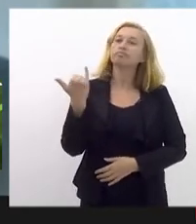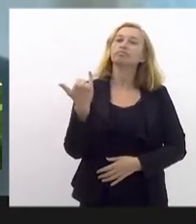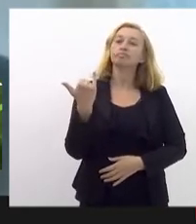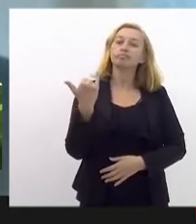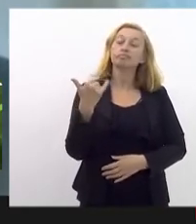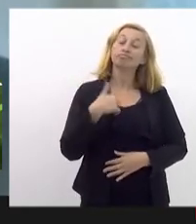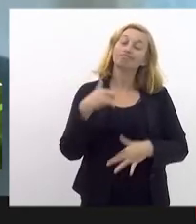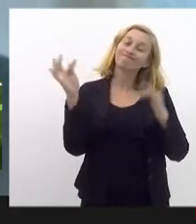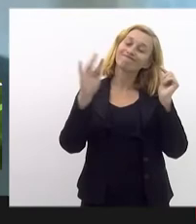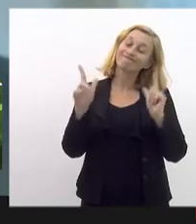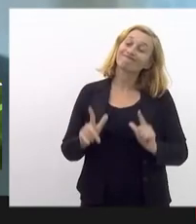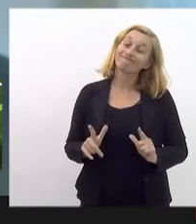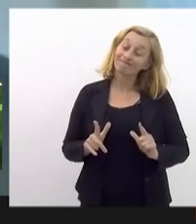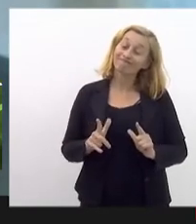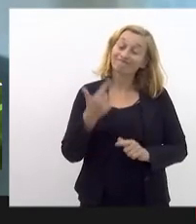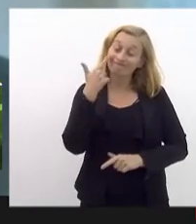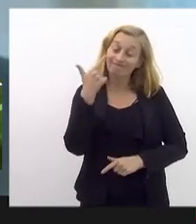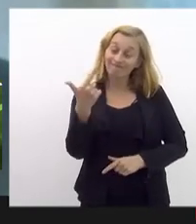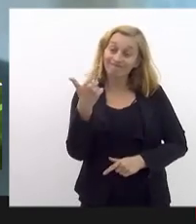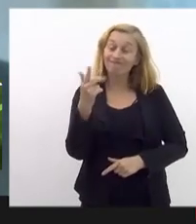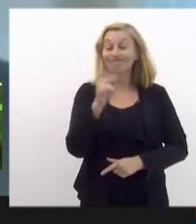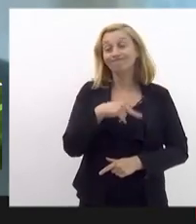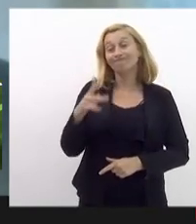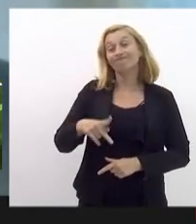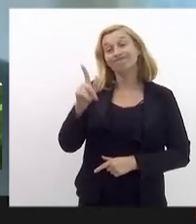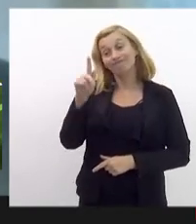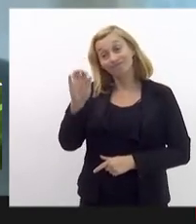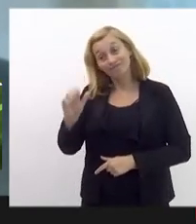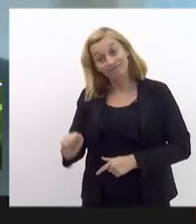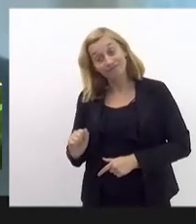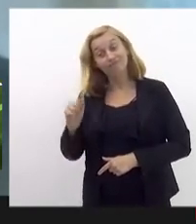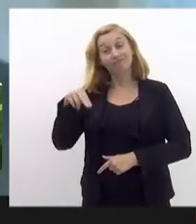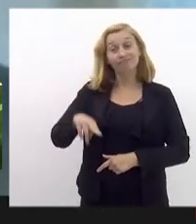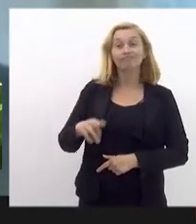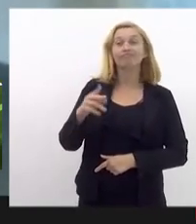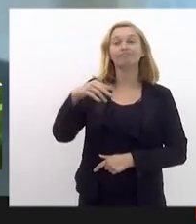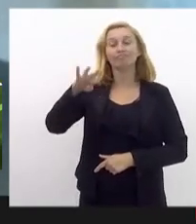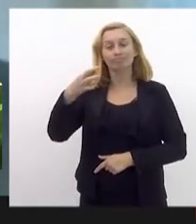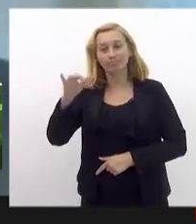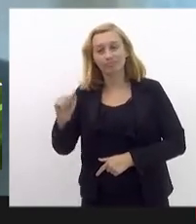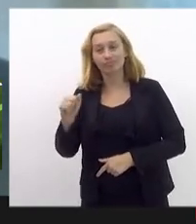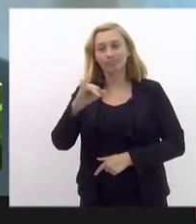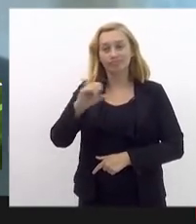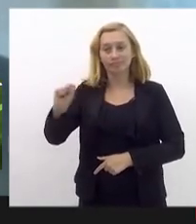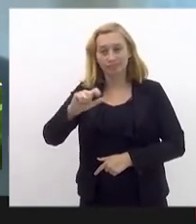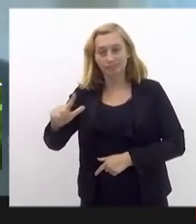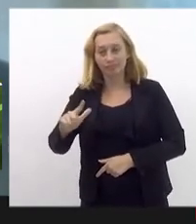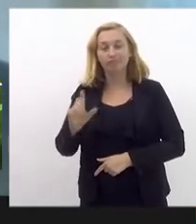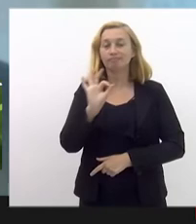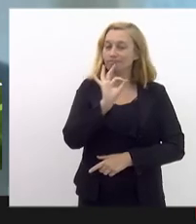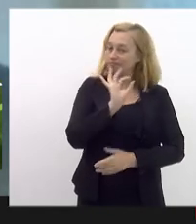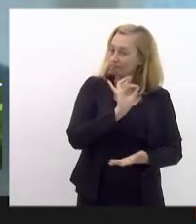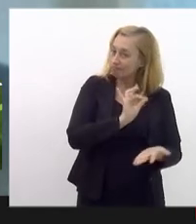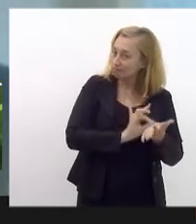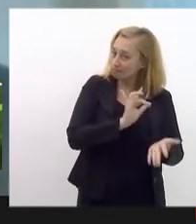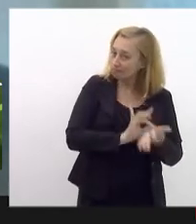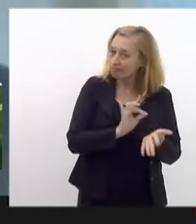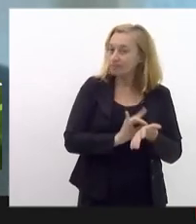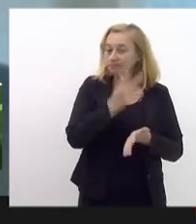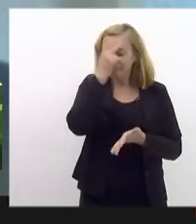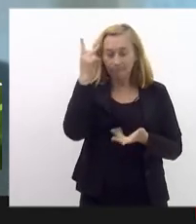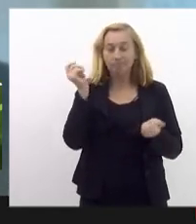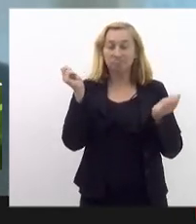muito feliz de ver o professor Gerson, a professora Maria Isabel, que realmente são pessoas de grande